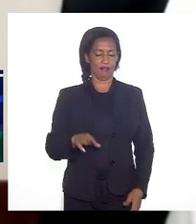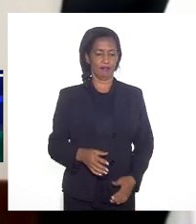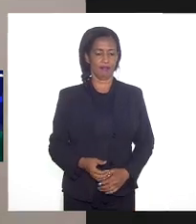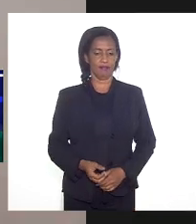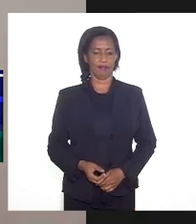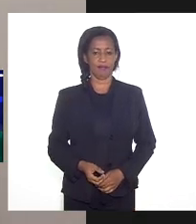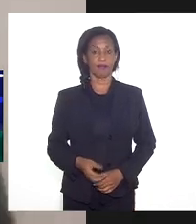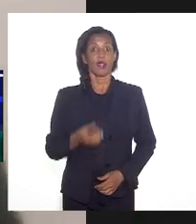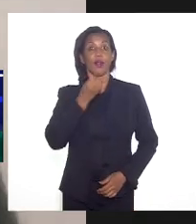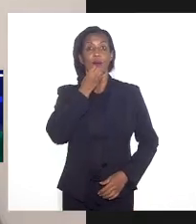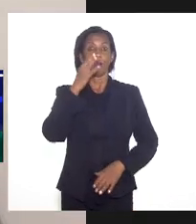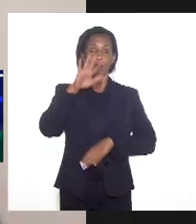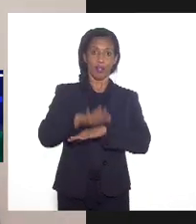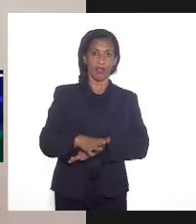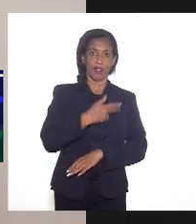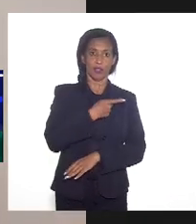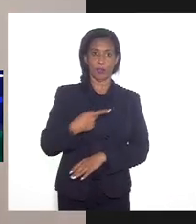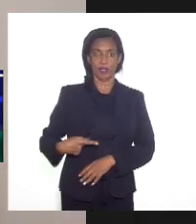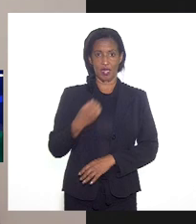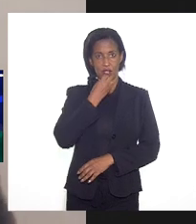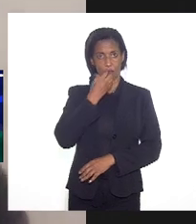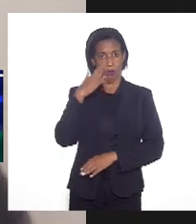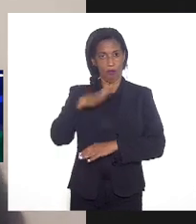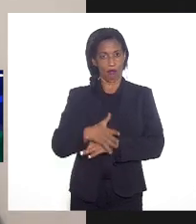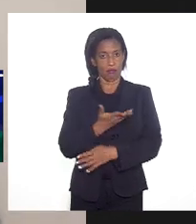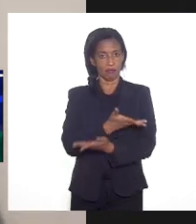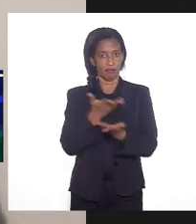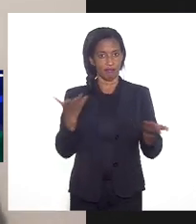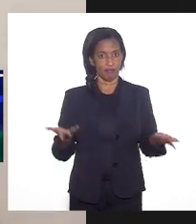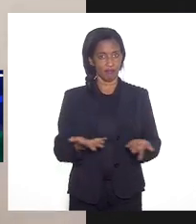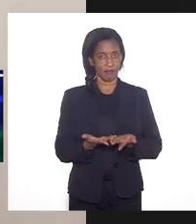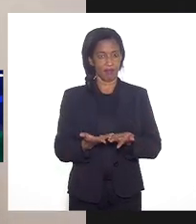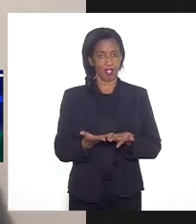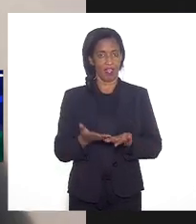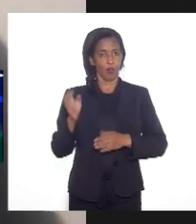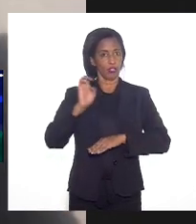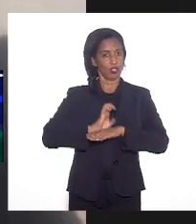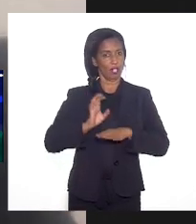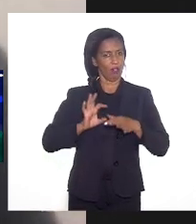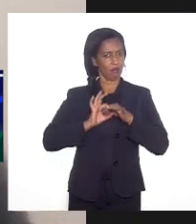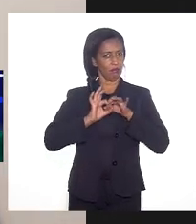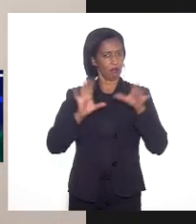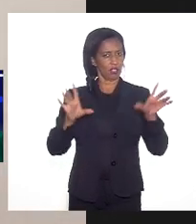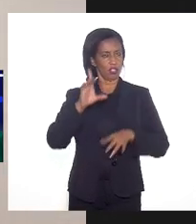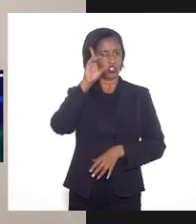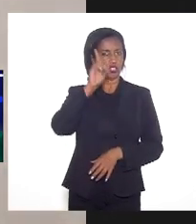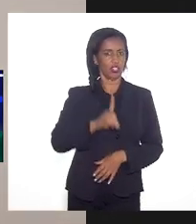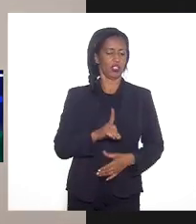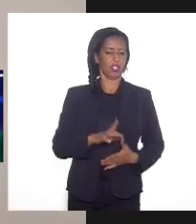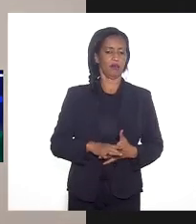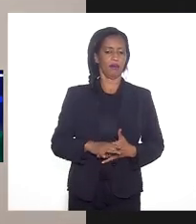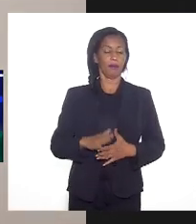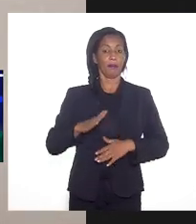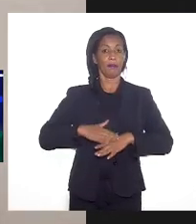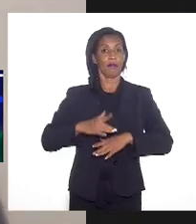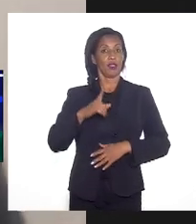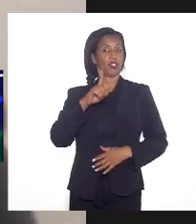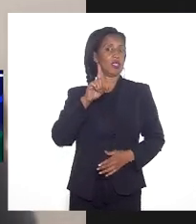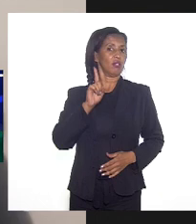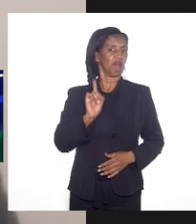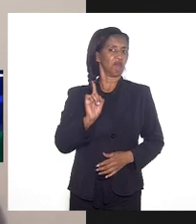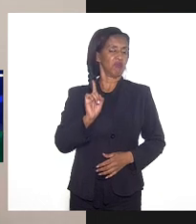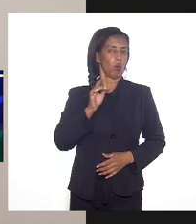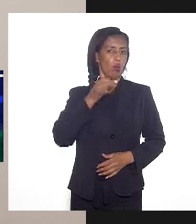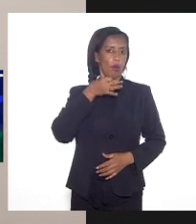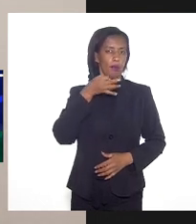Boa tarde, presidente. Boa tarde a todos. Vivemos no Estado Democrático de Direito. Mas tenho um seguinte